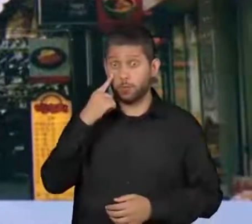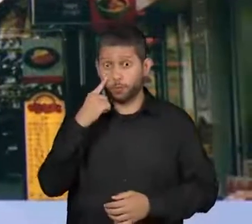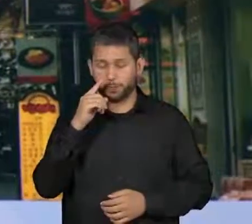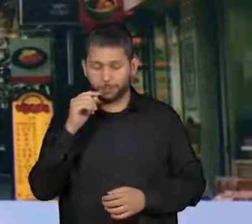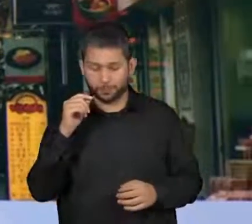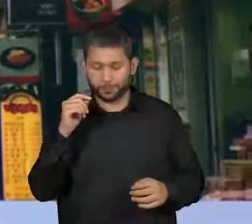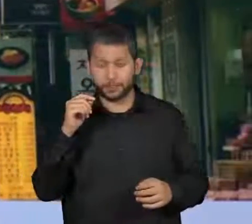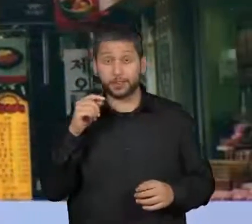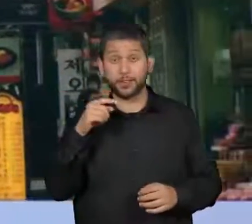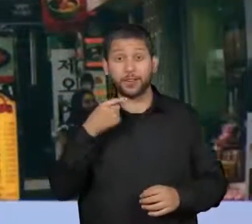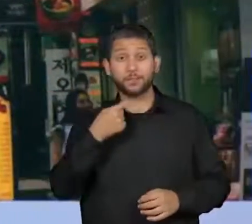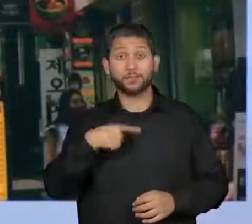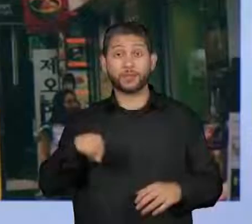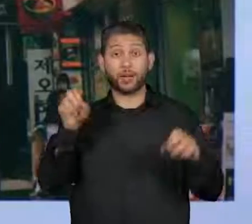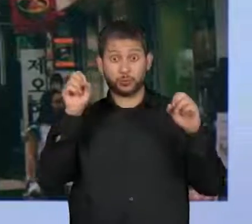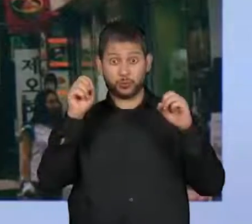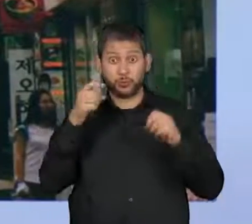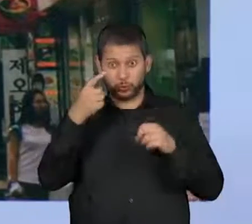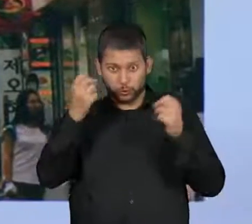quando nós vamos ao shopping,